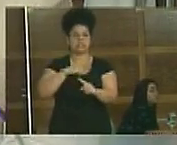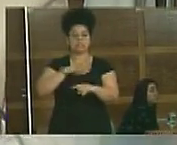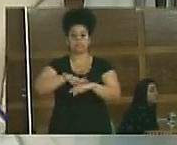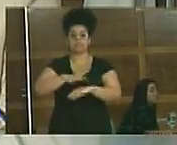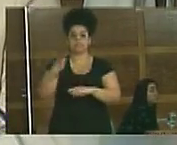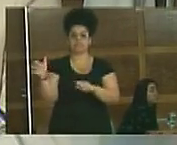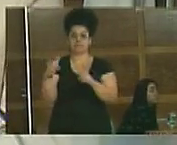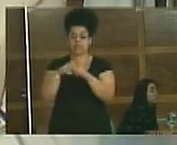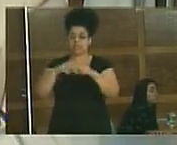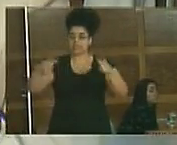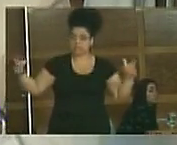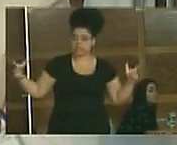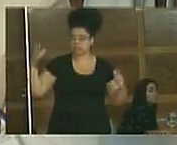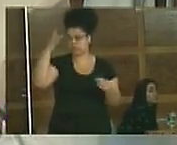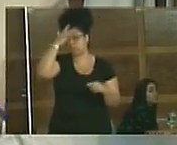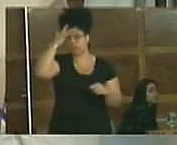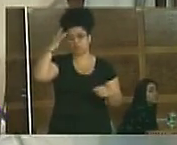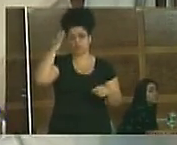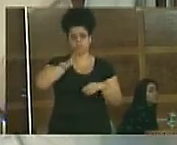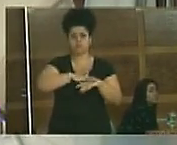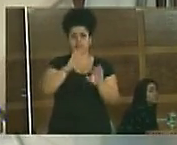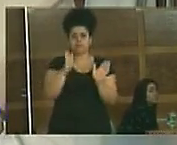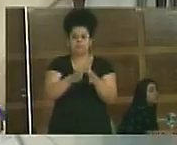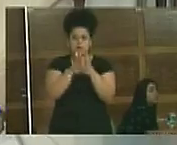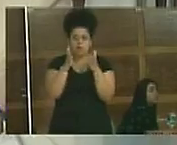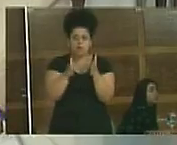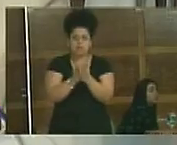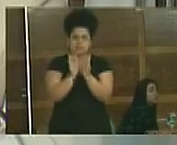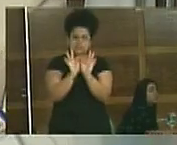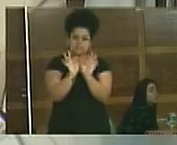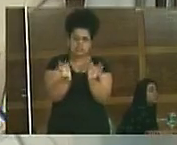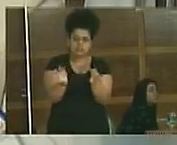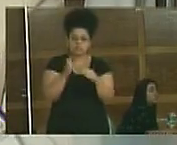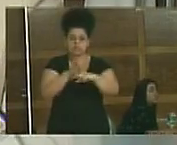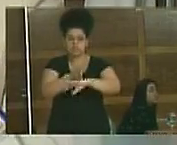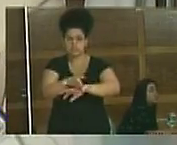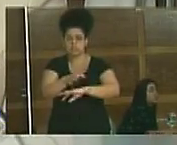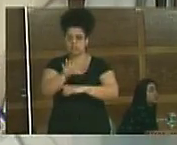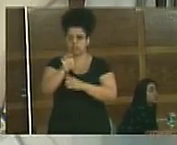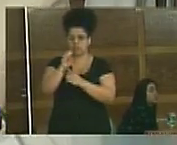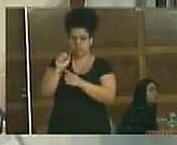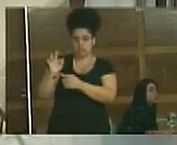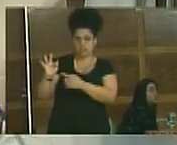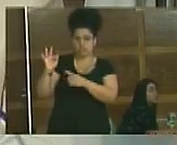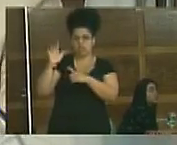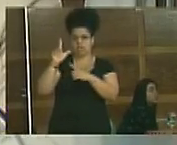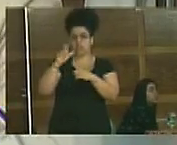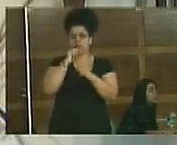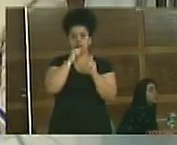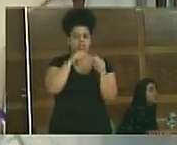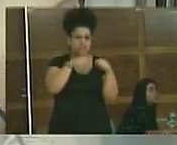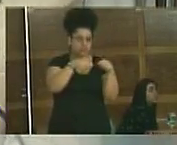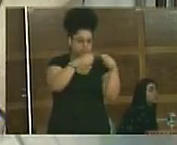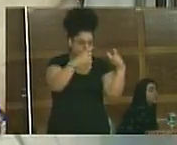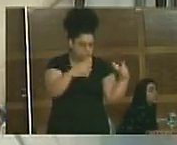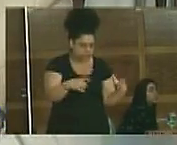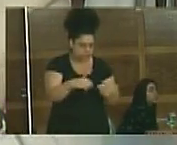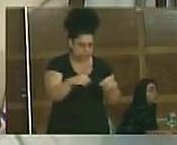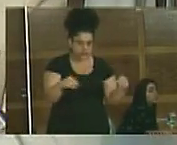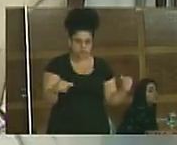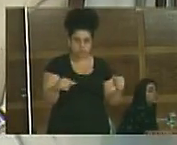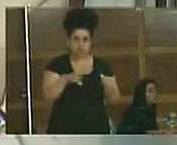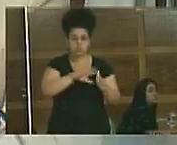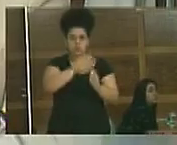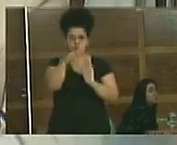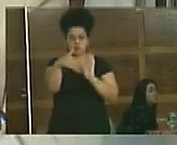maior quantidade de pessoas e das pessoas mais simples, que são aquelas pessoas que vão lá no posto de saúde. Pega os sem terra, pega toda aquela área